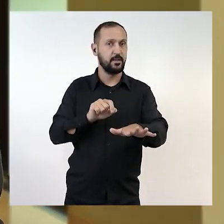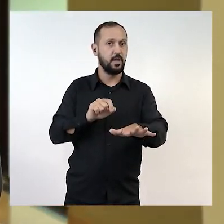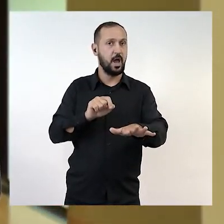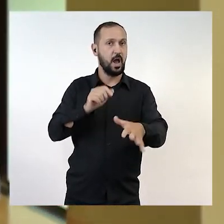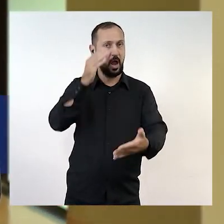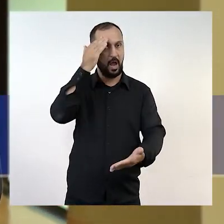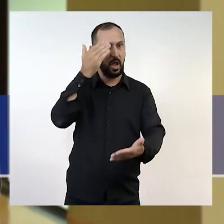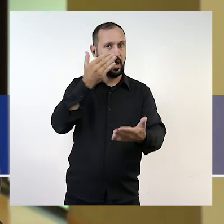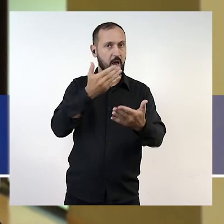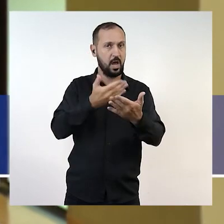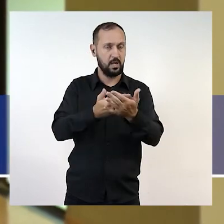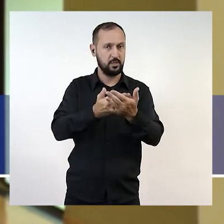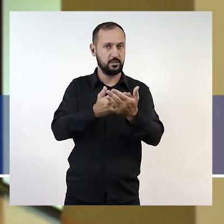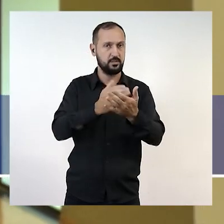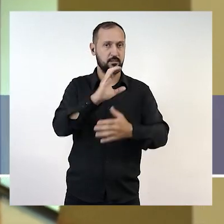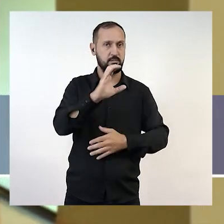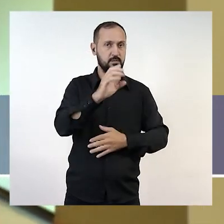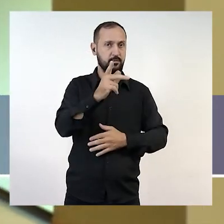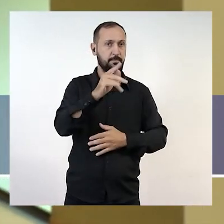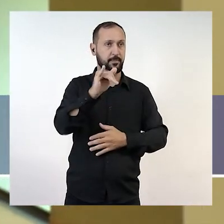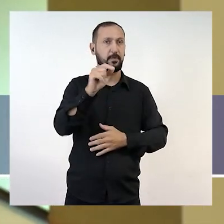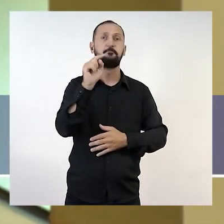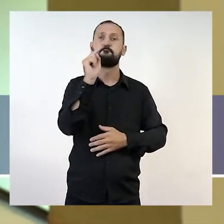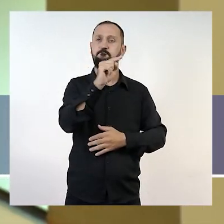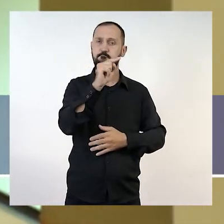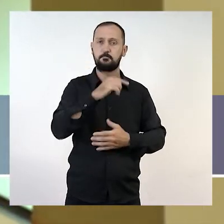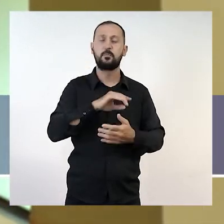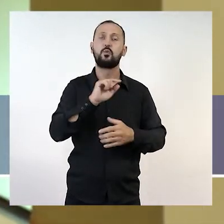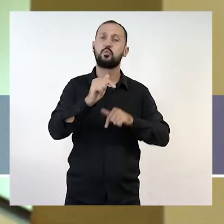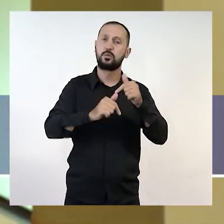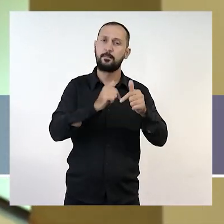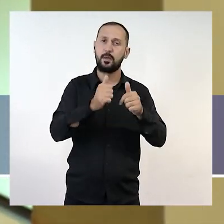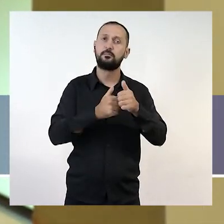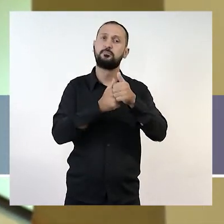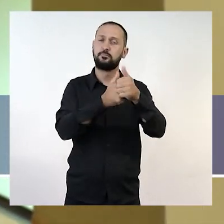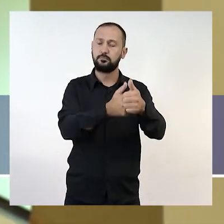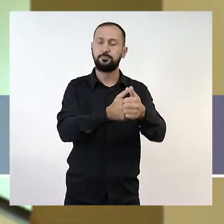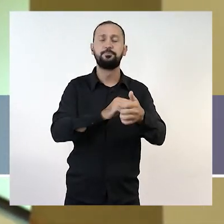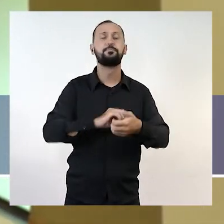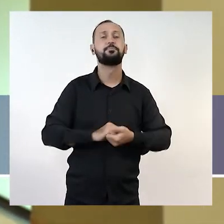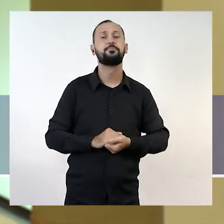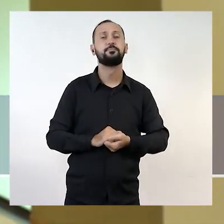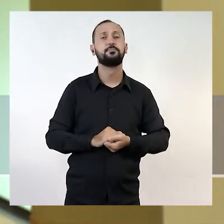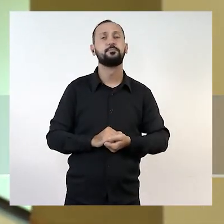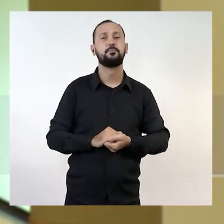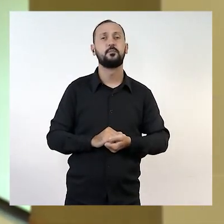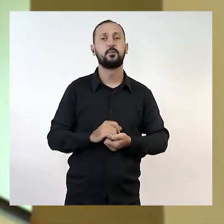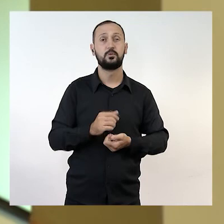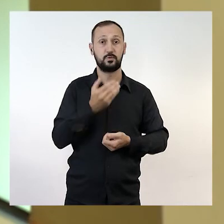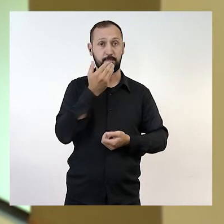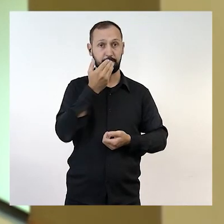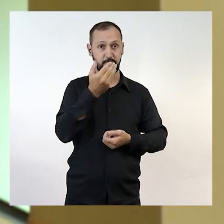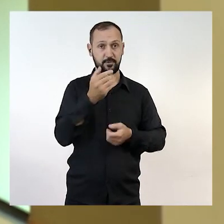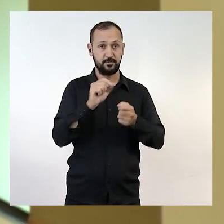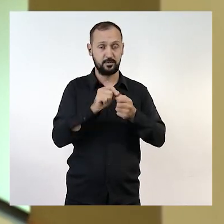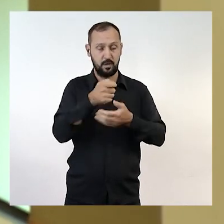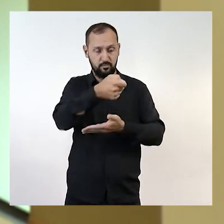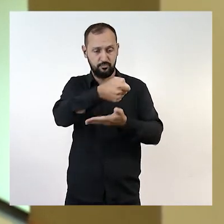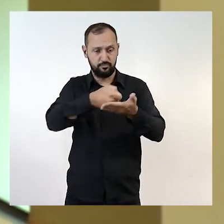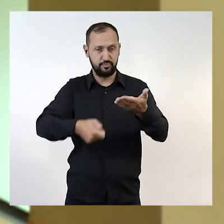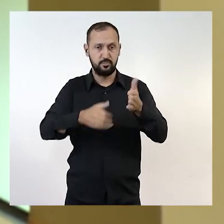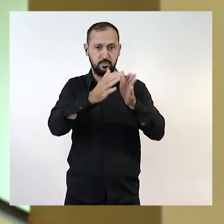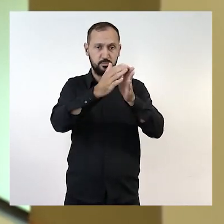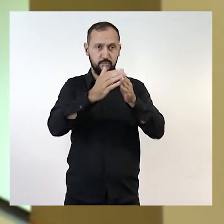movimento ele confia na CPI. Ele confia na condução dos trabalhos da CPI. Os requerimentos que